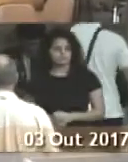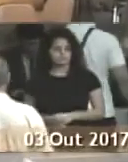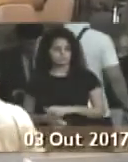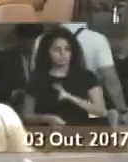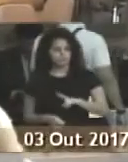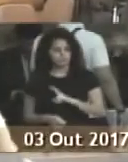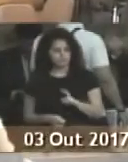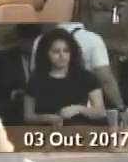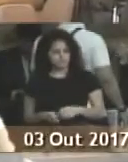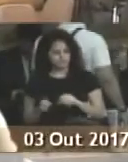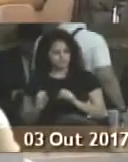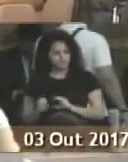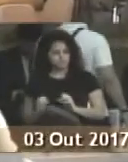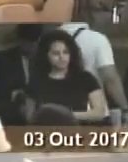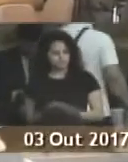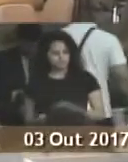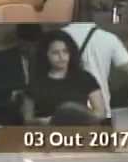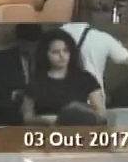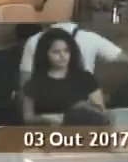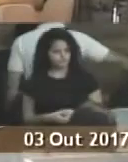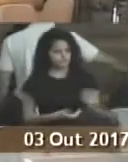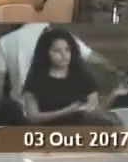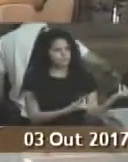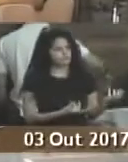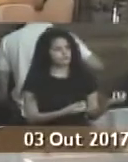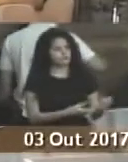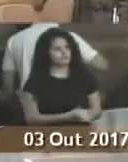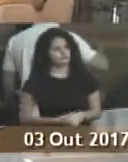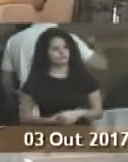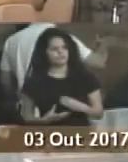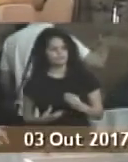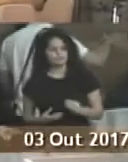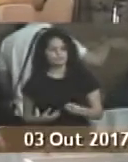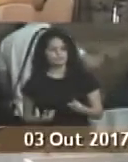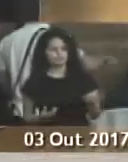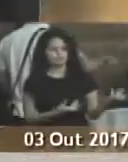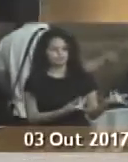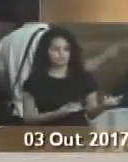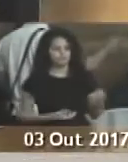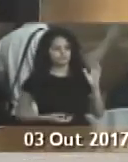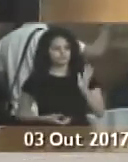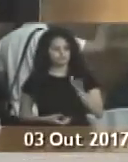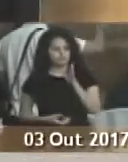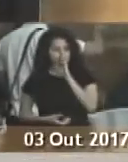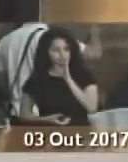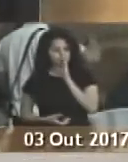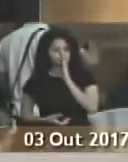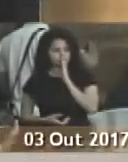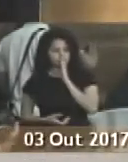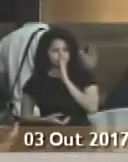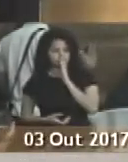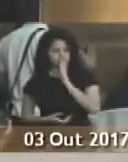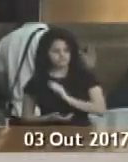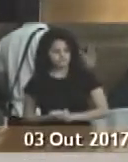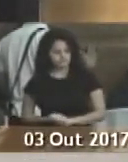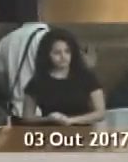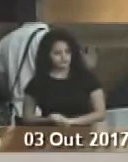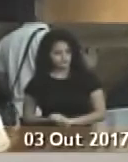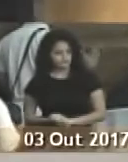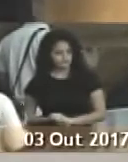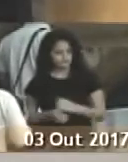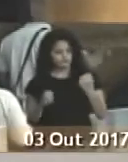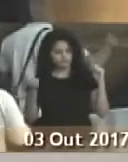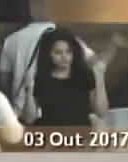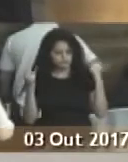de Angra estão conhecendo mais essa modalidade esportiva, e quem vai se encanta. Eu mesma, por experiência própria, fiz parte do